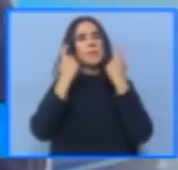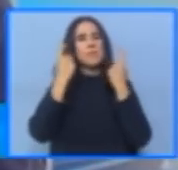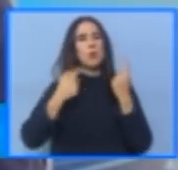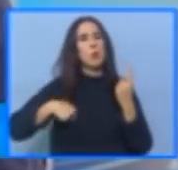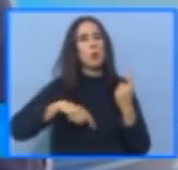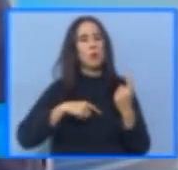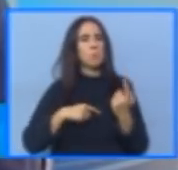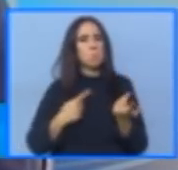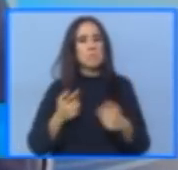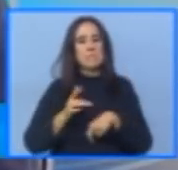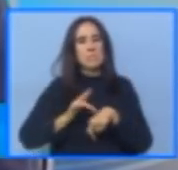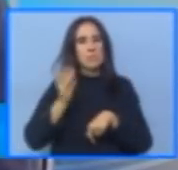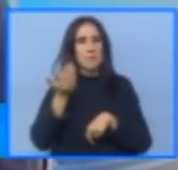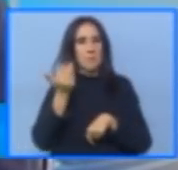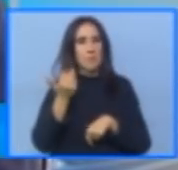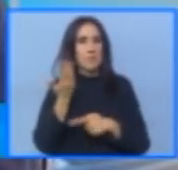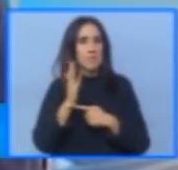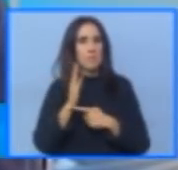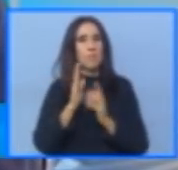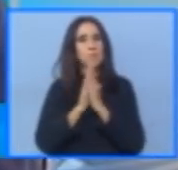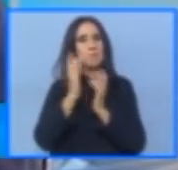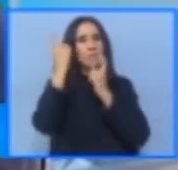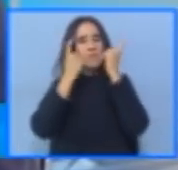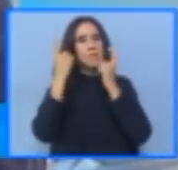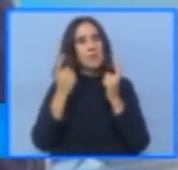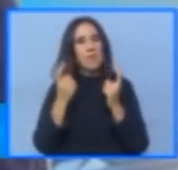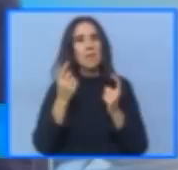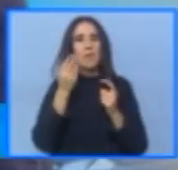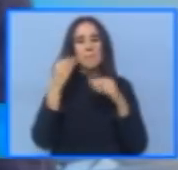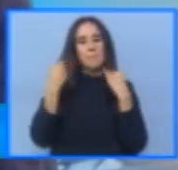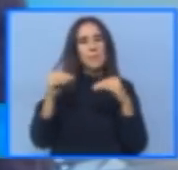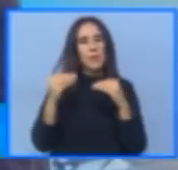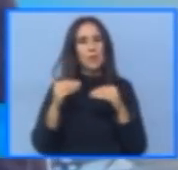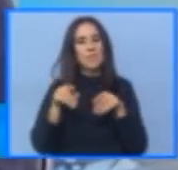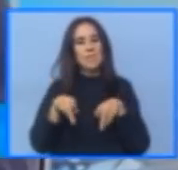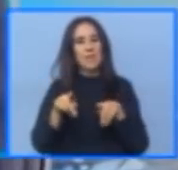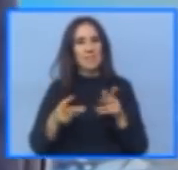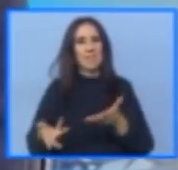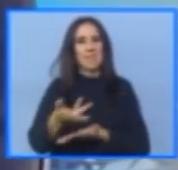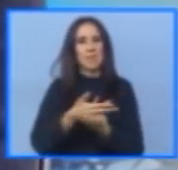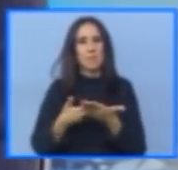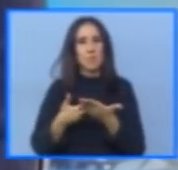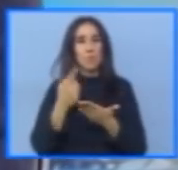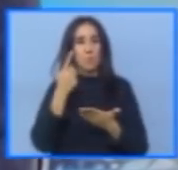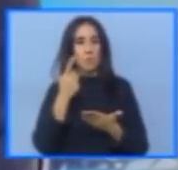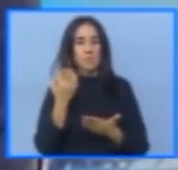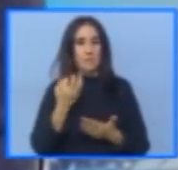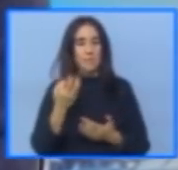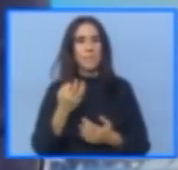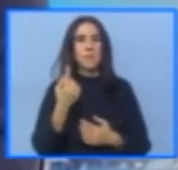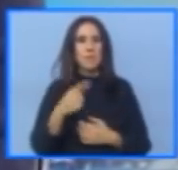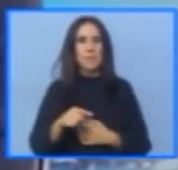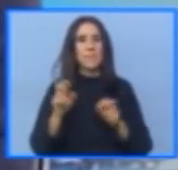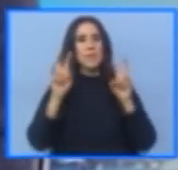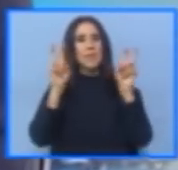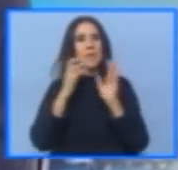tão sensíveis quanto isso, mesmo no âmbito da reflexão teológica, que são as dinâmicas pedagógicas e didáticas. Uma coisa é o texto,